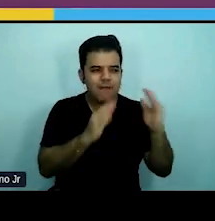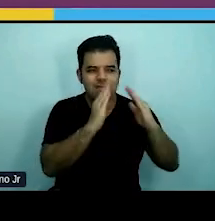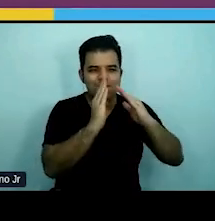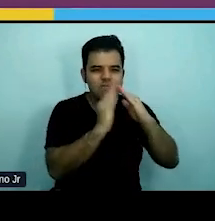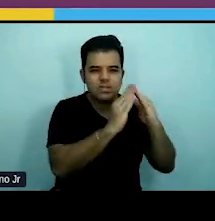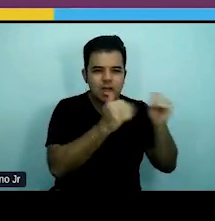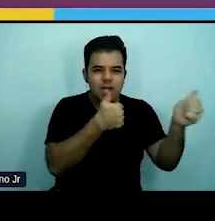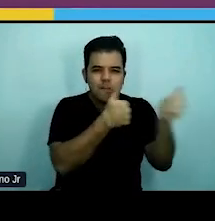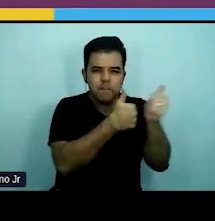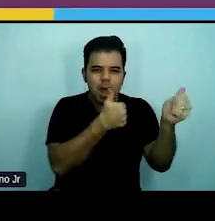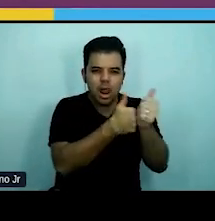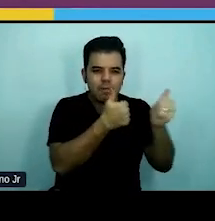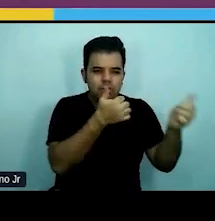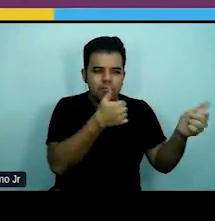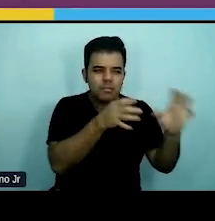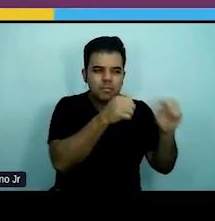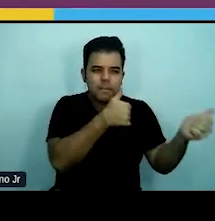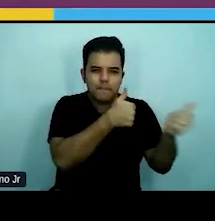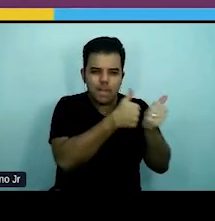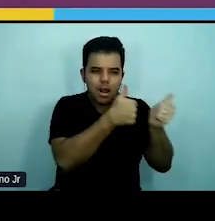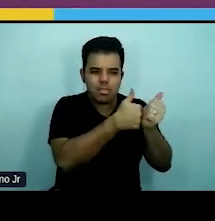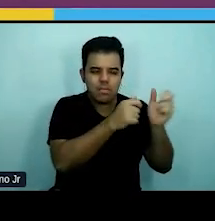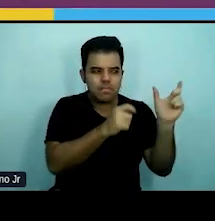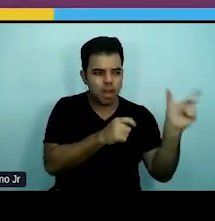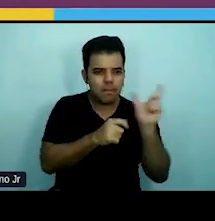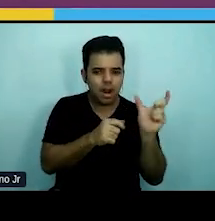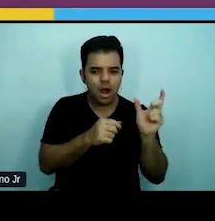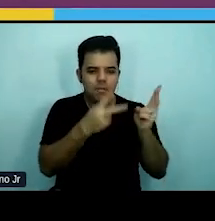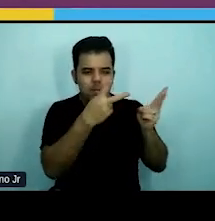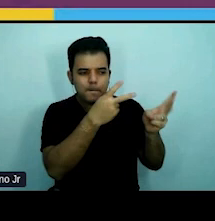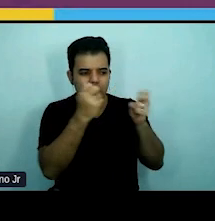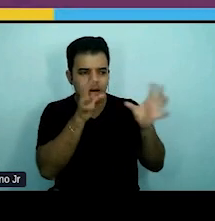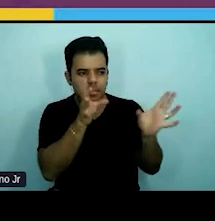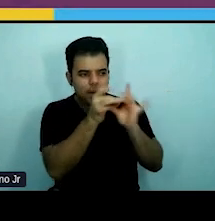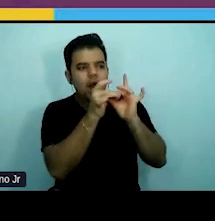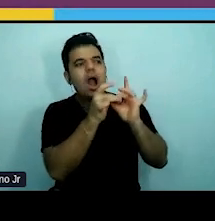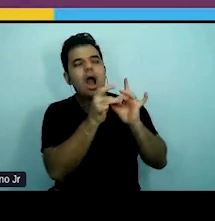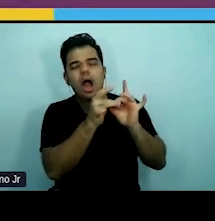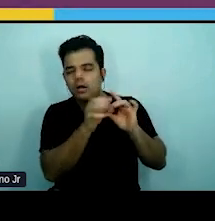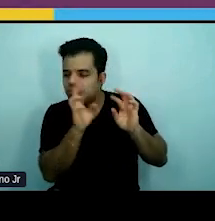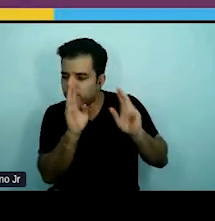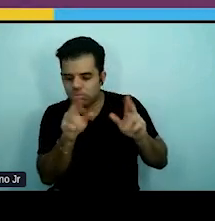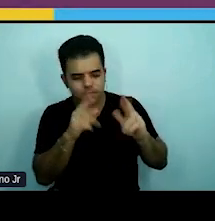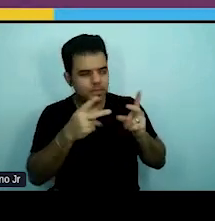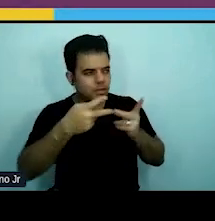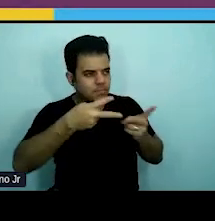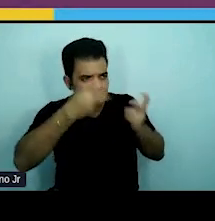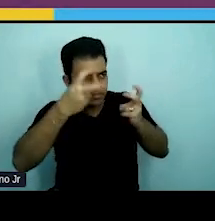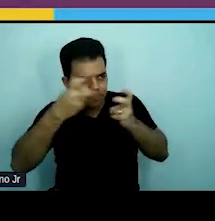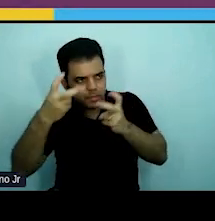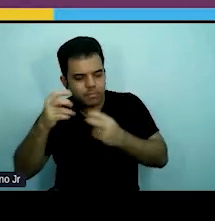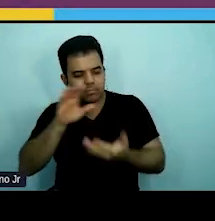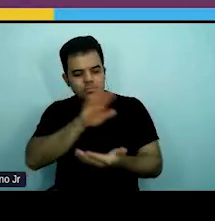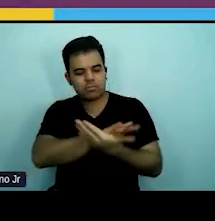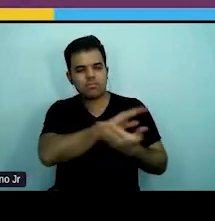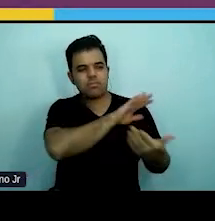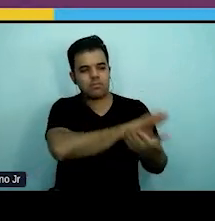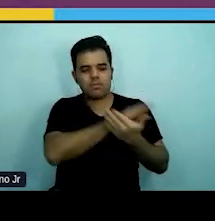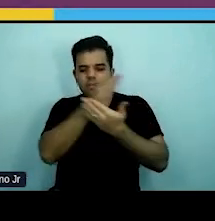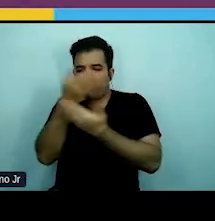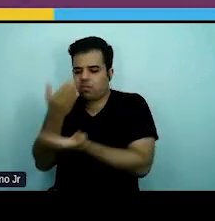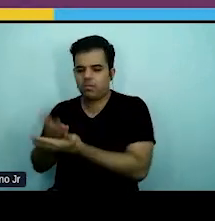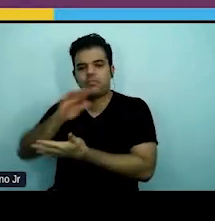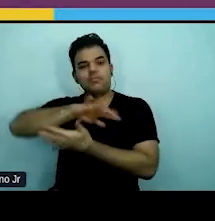está se tratando nesse momento, ela vai ter a capacidade de diferenciar e realizar a respectiva, né,